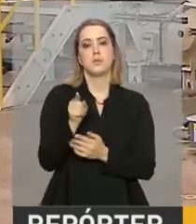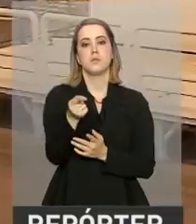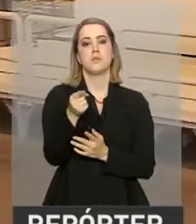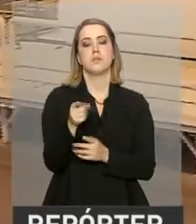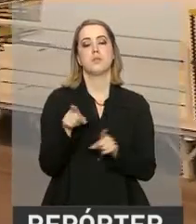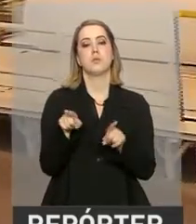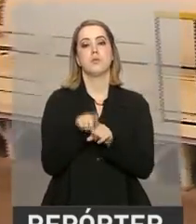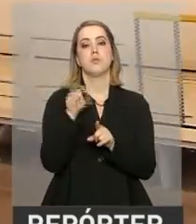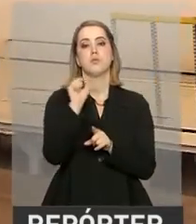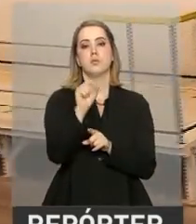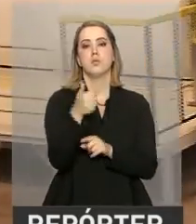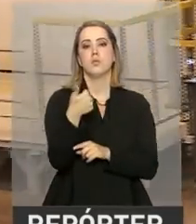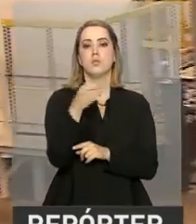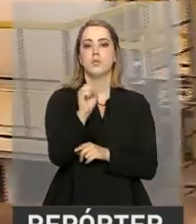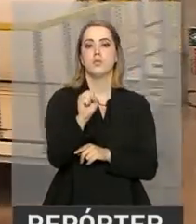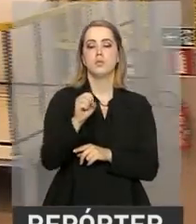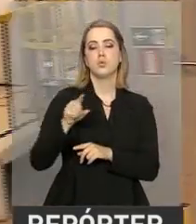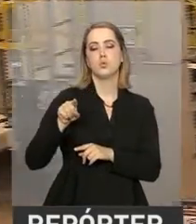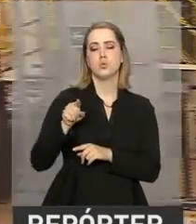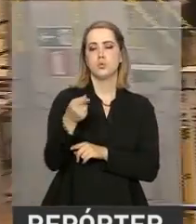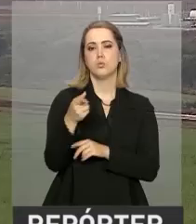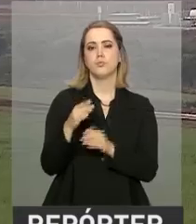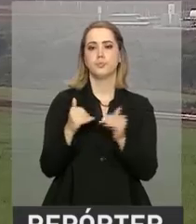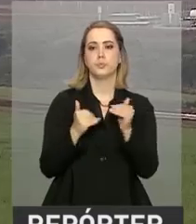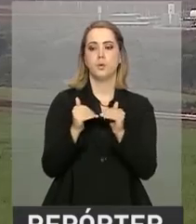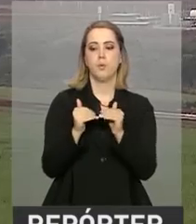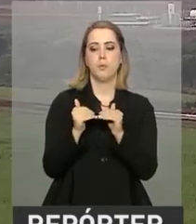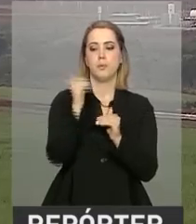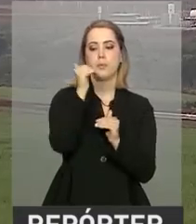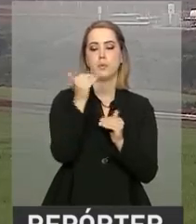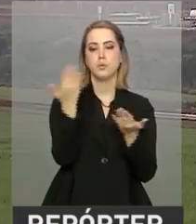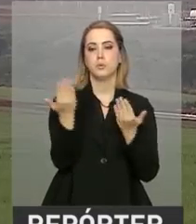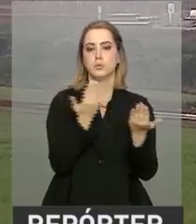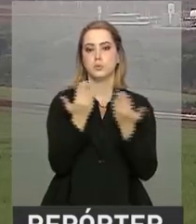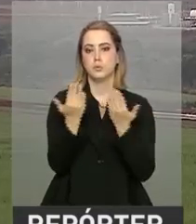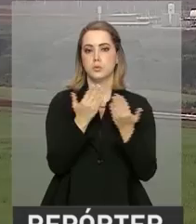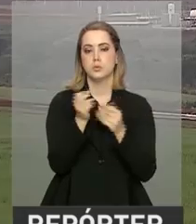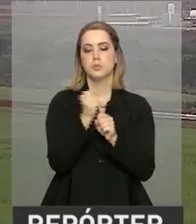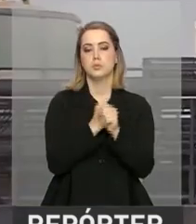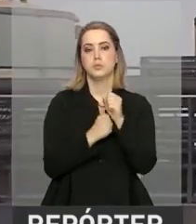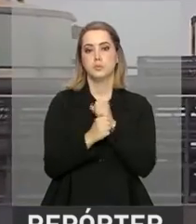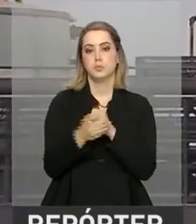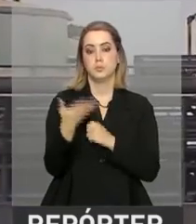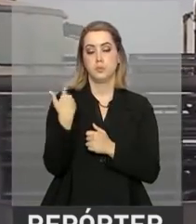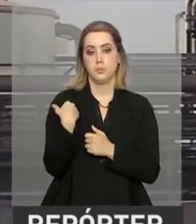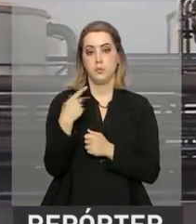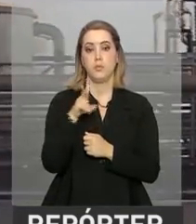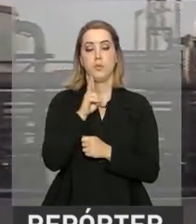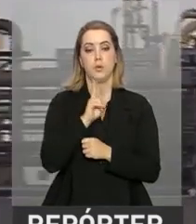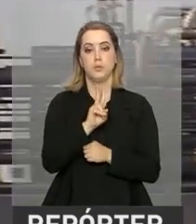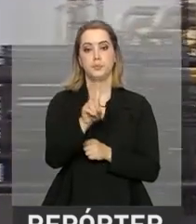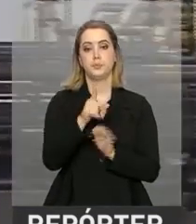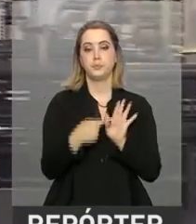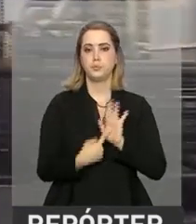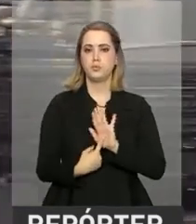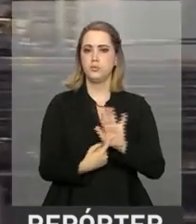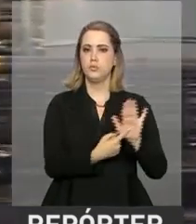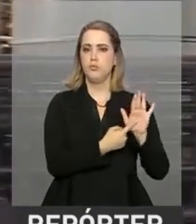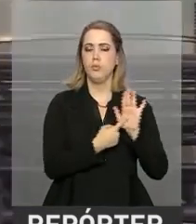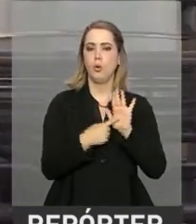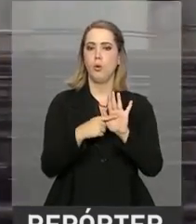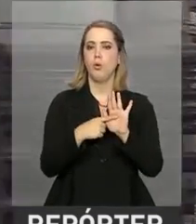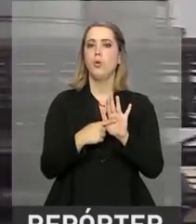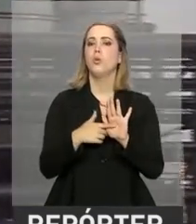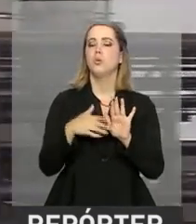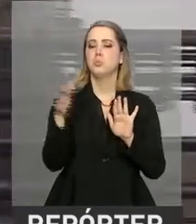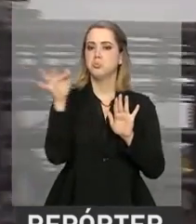indicador com 18 pontos a mais do que o registrado no mesmo período do ano passado o levantamento mostra que o otimismo é ainda